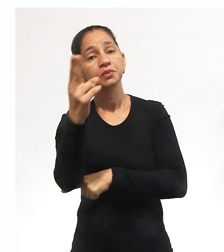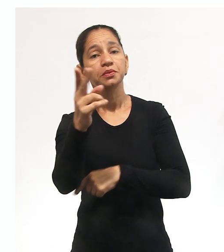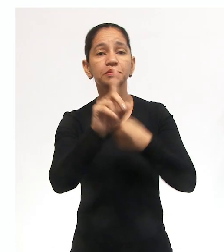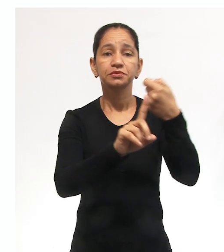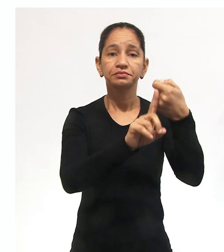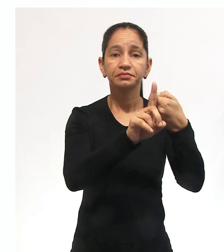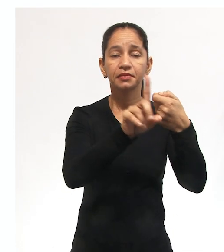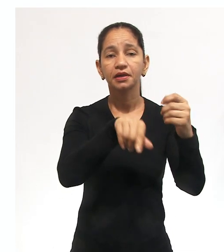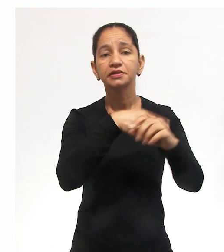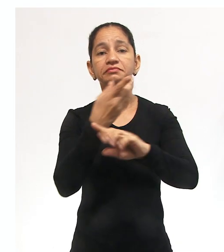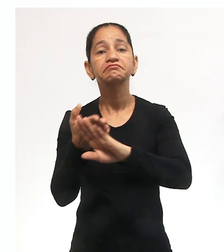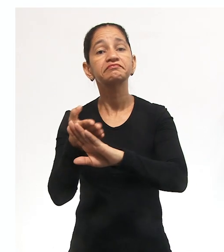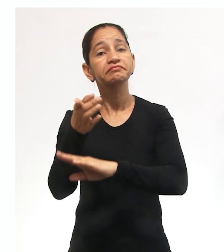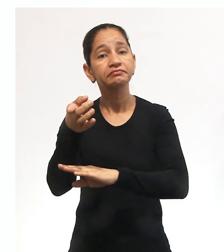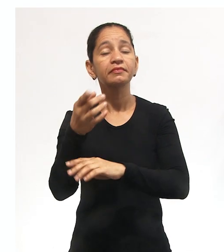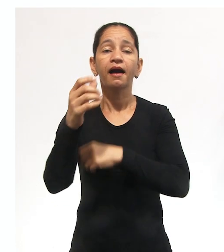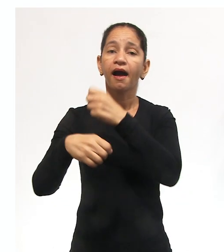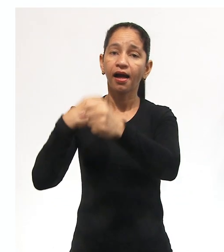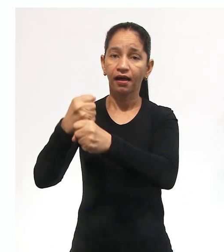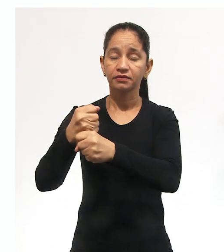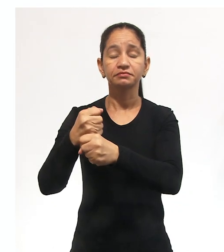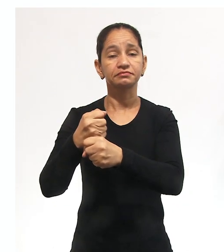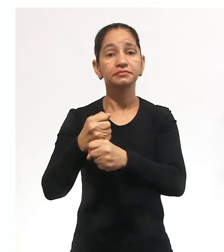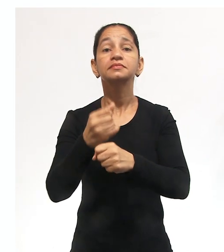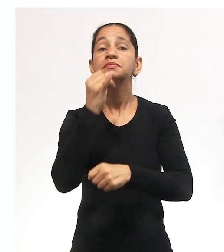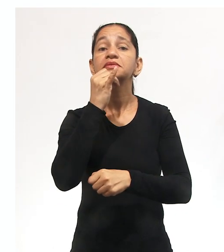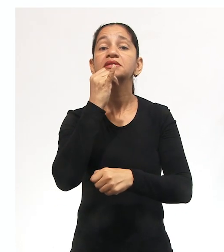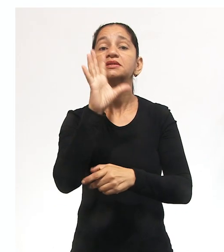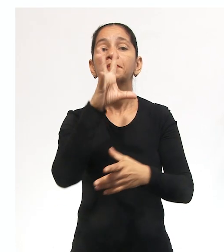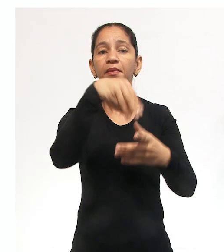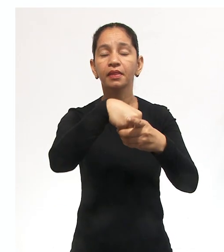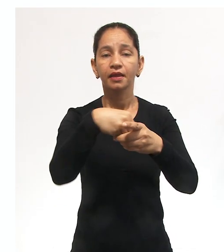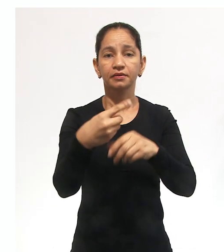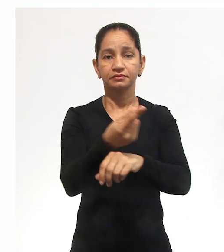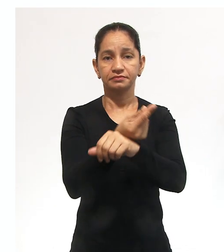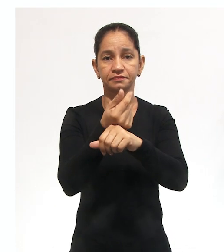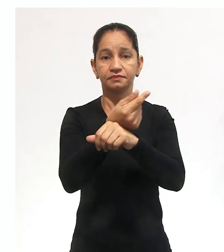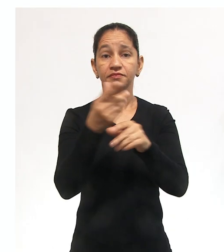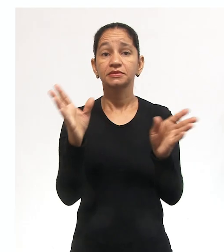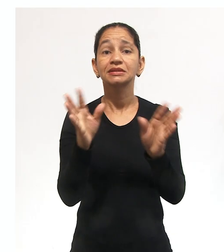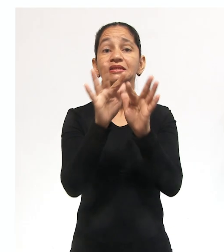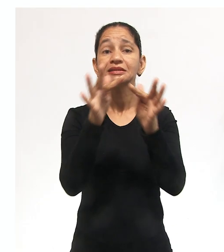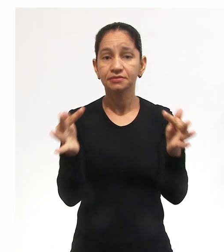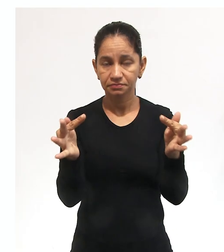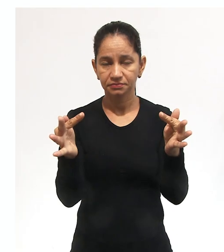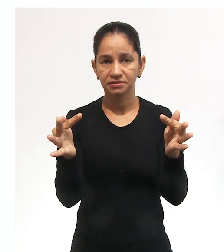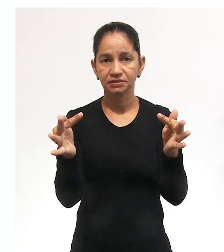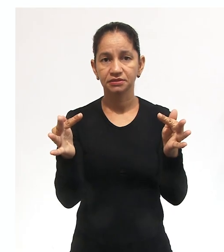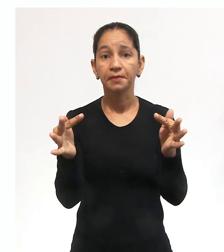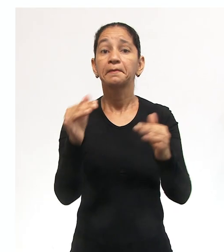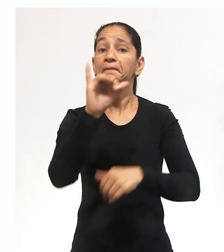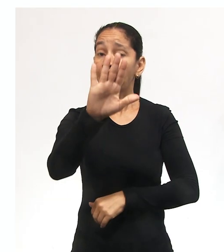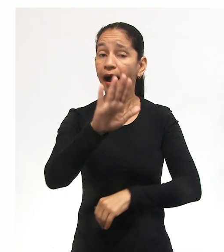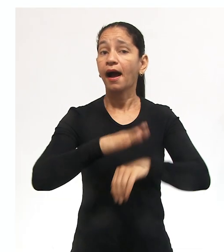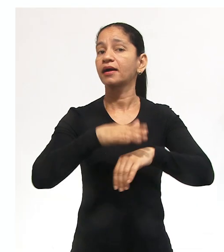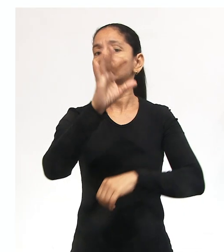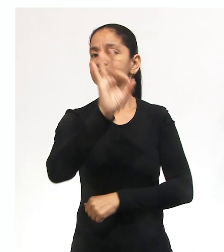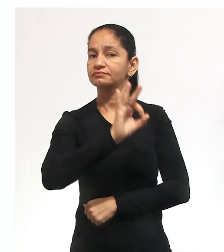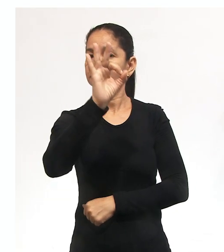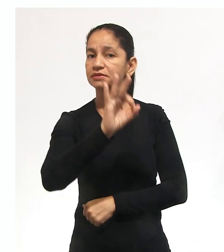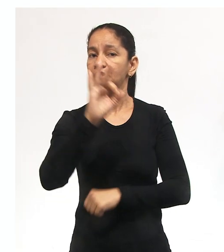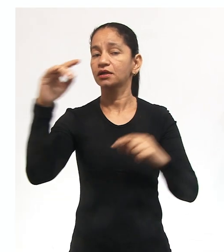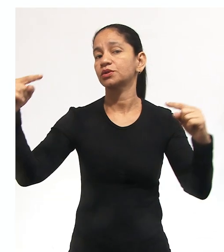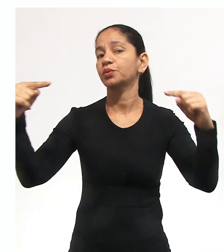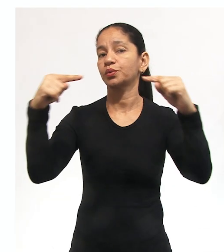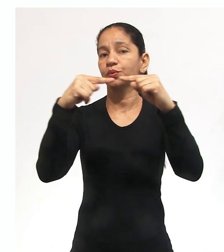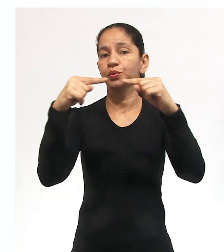aqui um exemplo de mudança de taxa dentro de um regime de capitalização simples, quando a gente tem taxa proporcional. A gente já acabou de